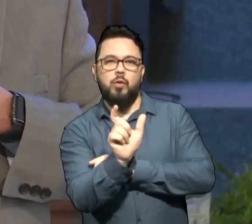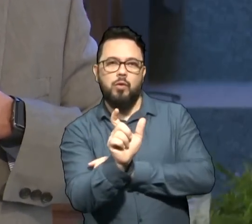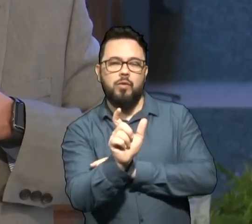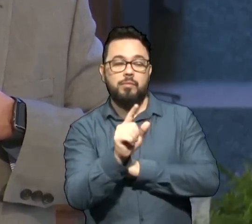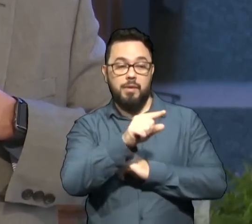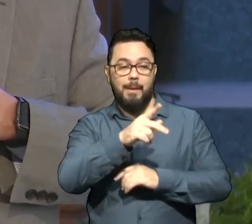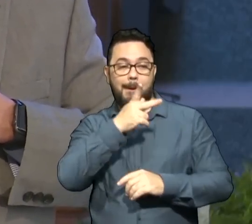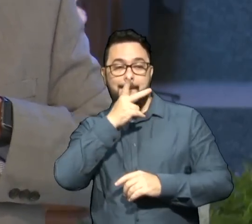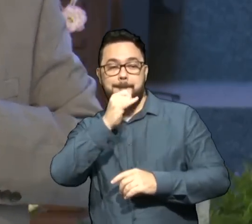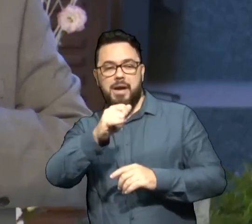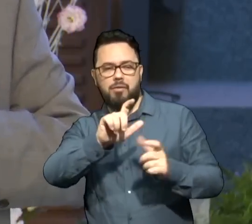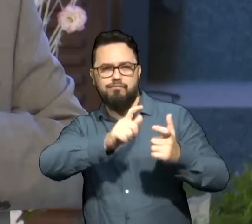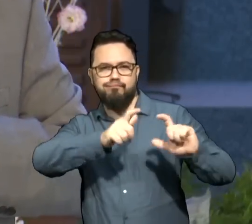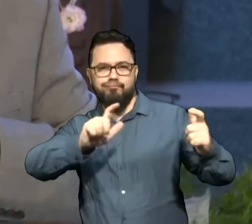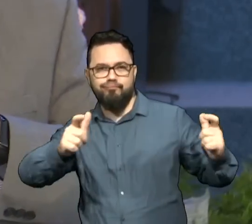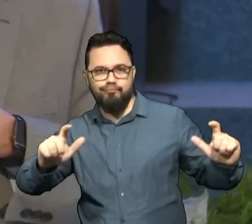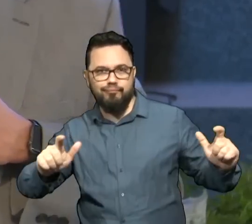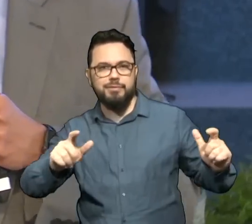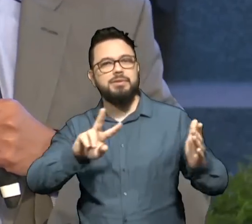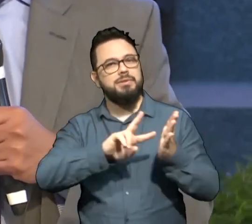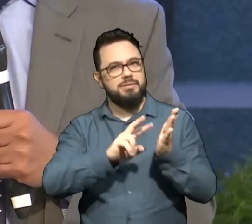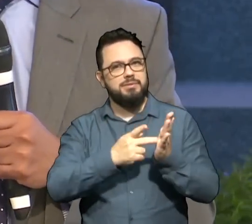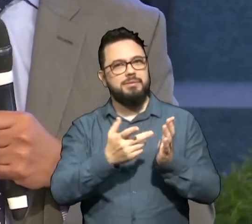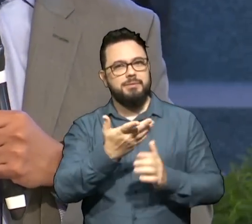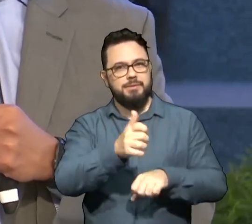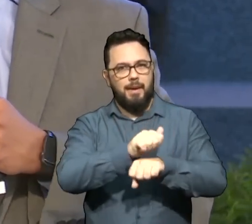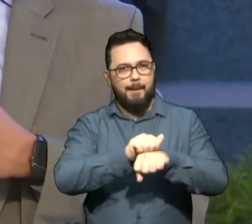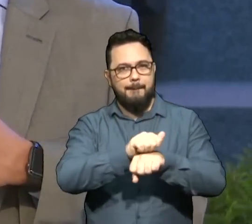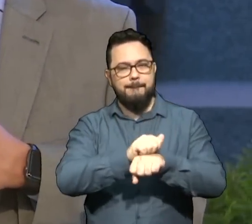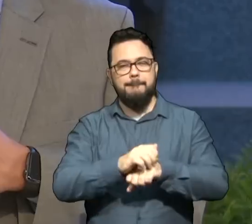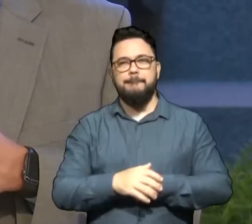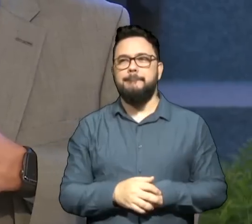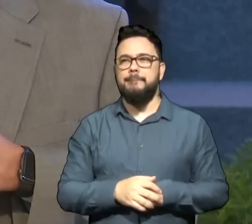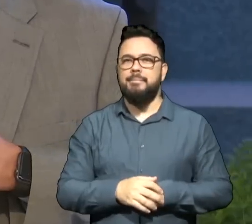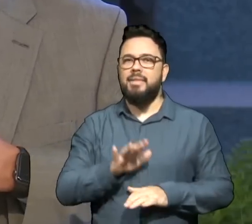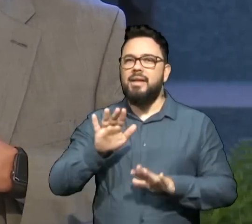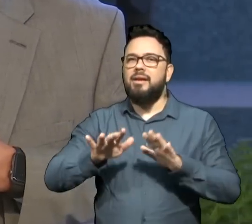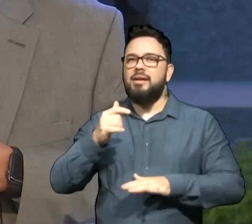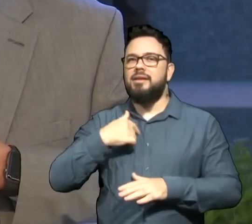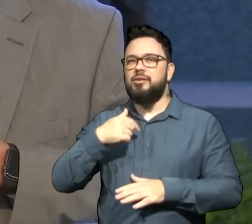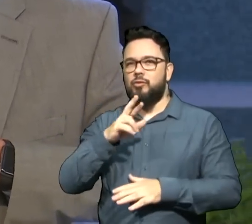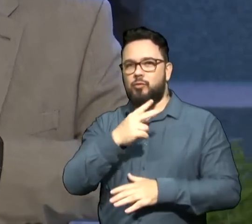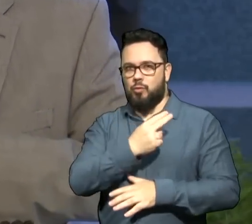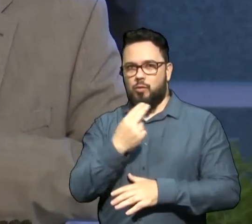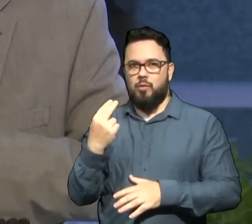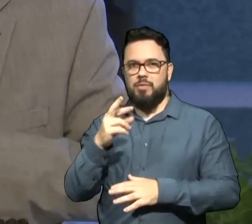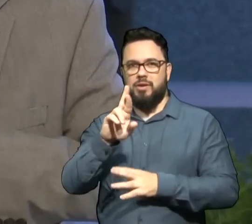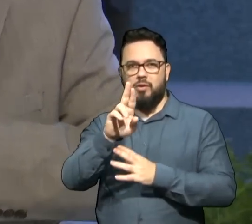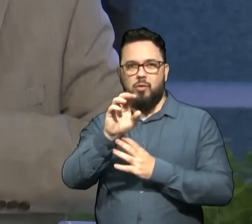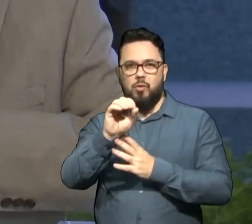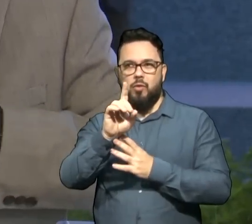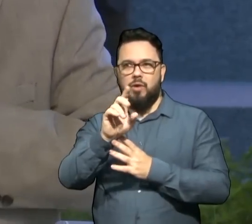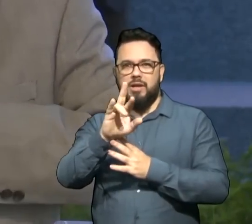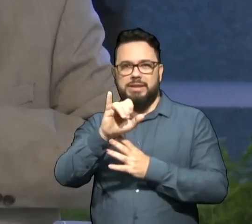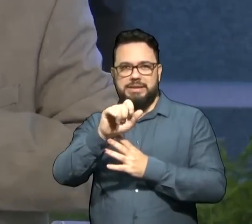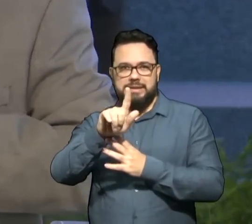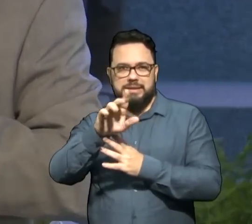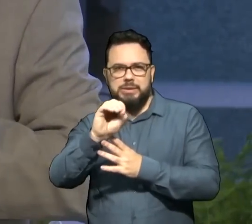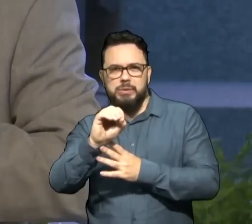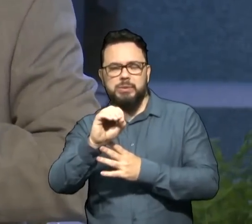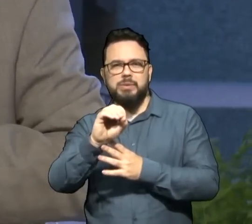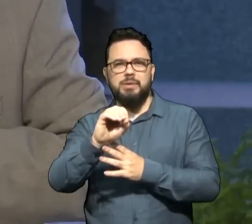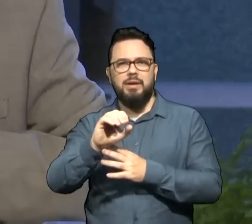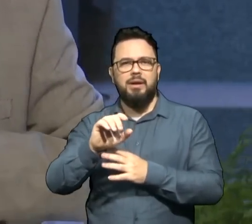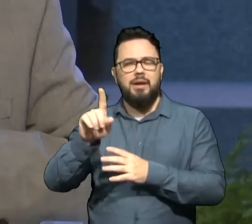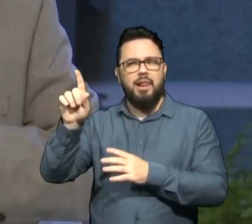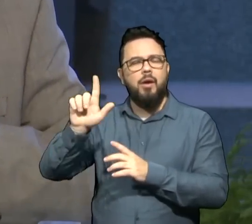povo aliás até hoje quando eu estou com beduínos no deserto que eu falo o meu nome Rodrigo que para eles é um nome muito estranho porque eles falam